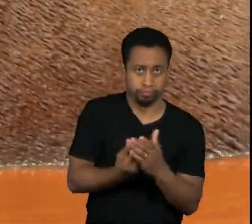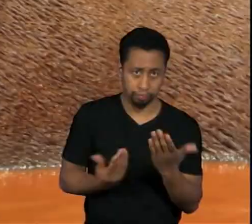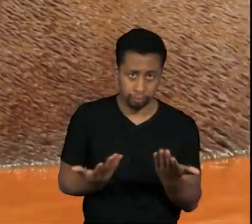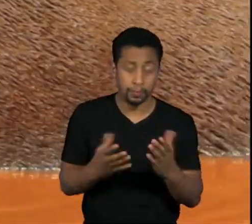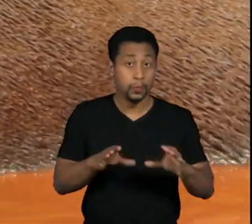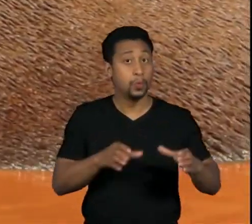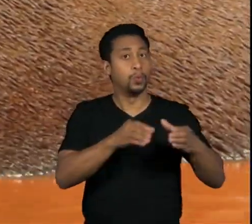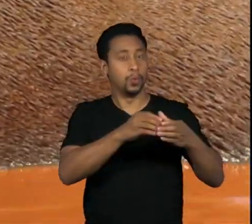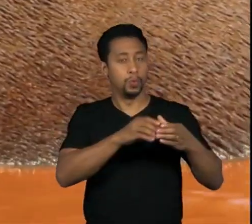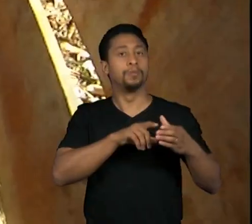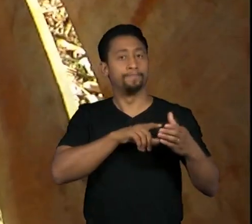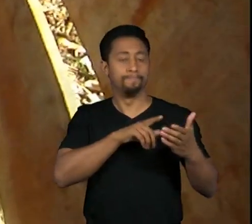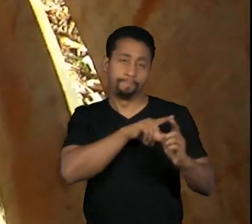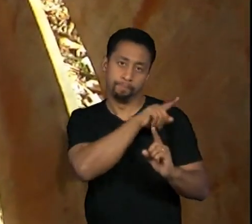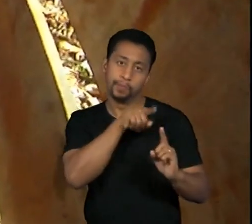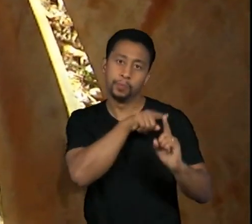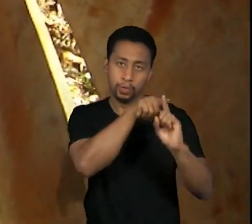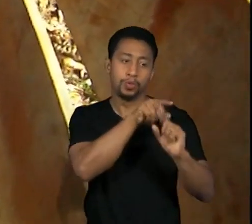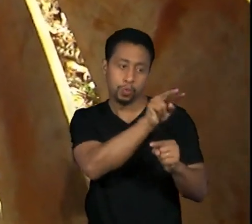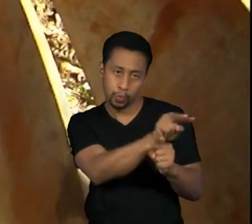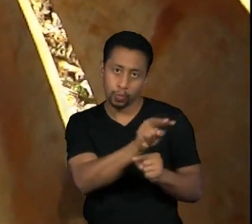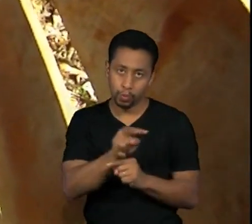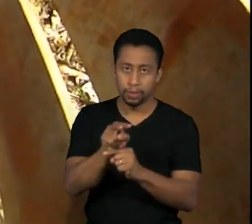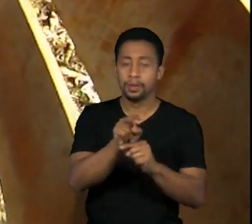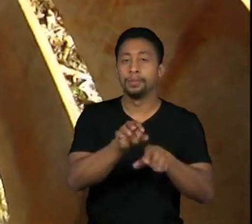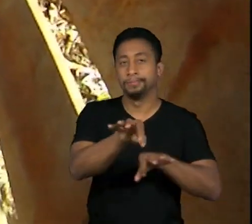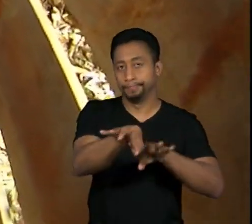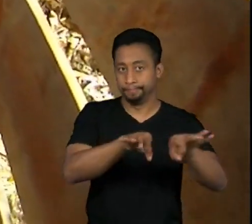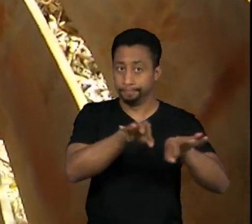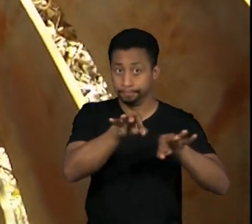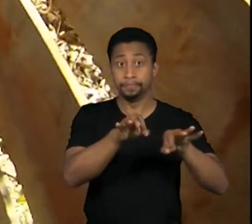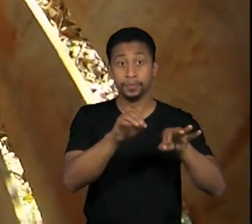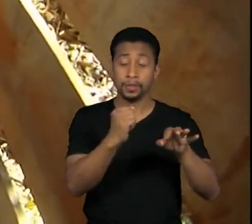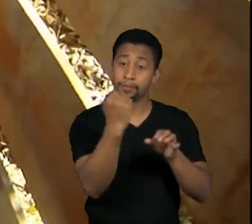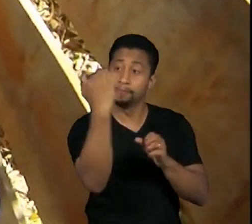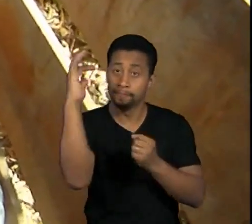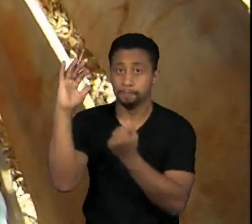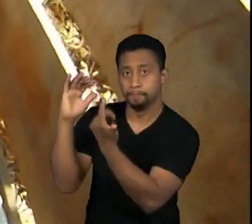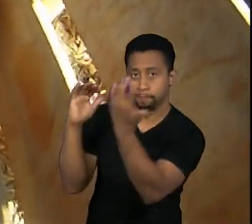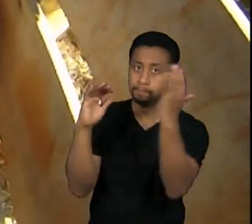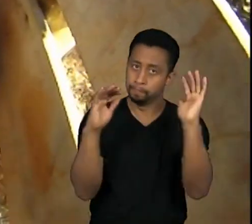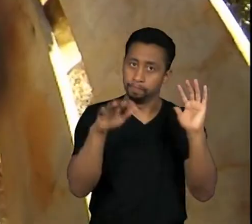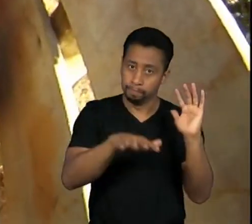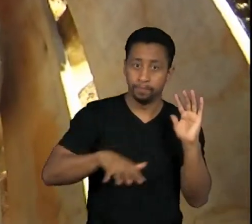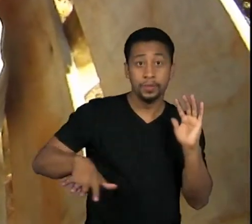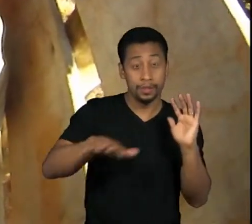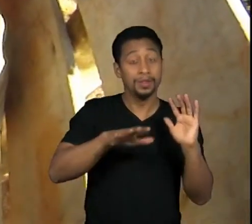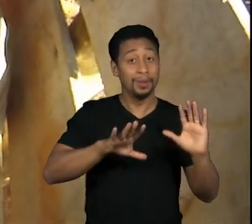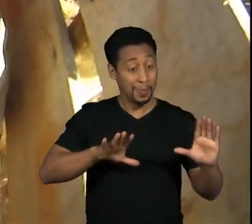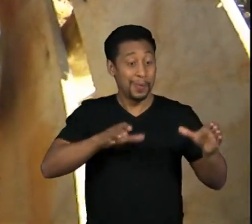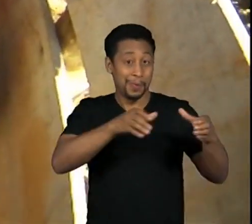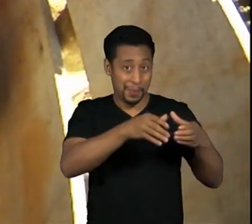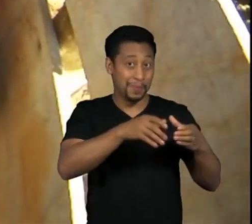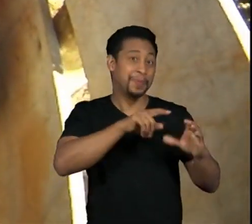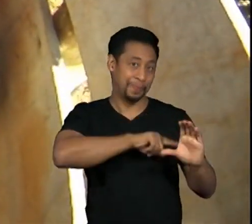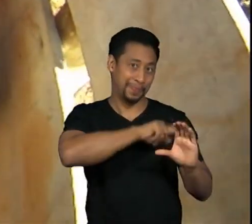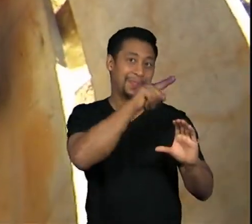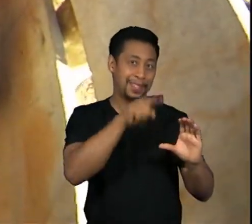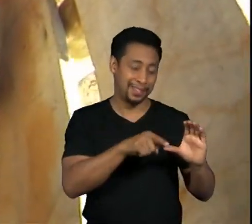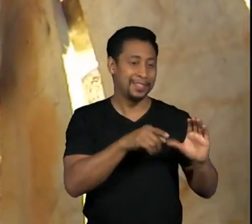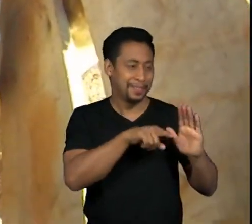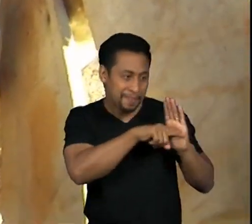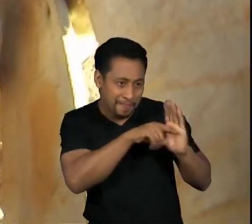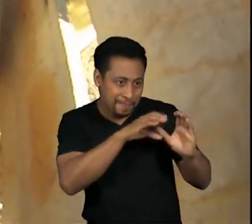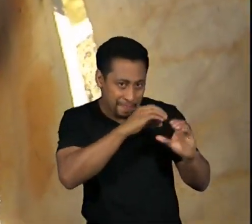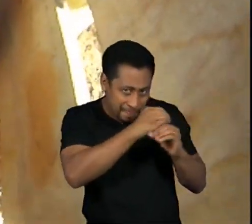Conservação da Anta Brasileira, projeto do Instituto de Pesquisas Ecológicas, promove uma expedição científica por